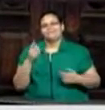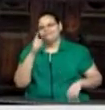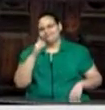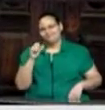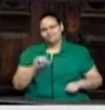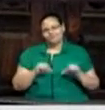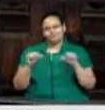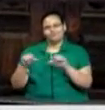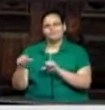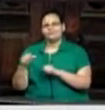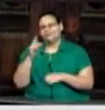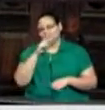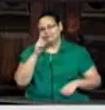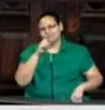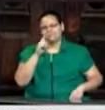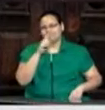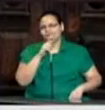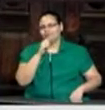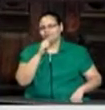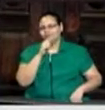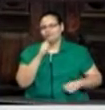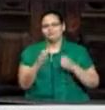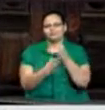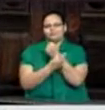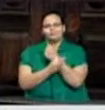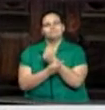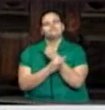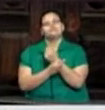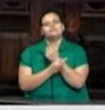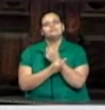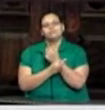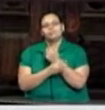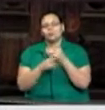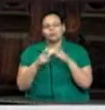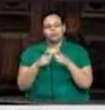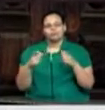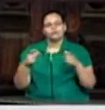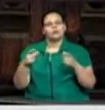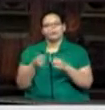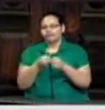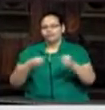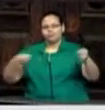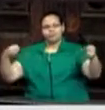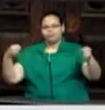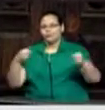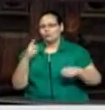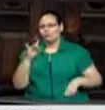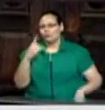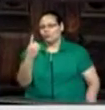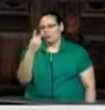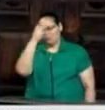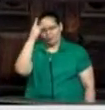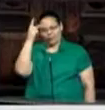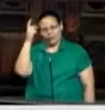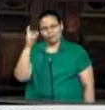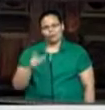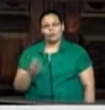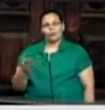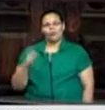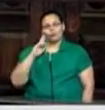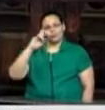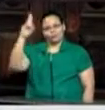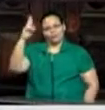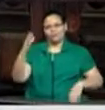precariamente, sem condições de segurança, um complexo enorme, com somente uma pessoa sendo responsável